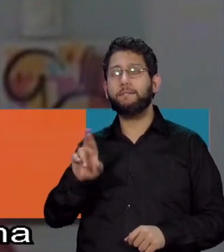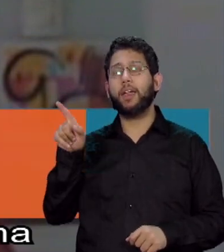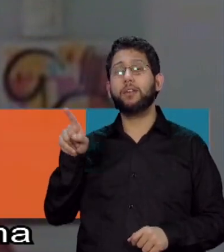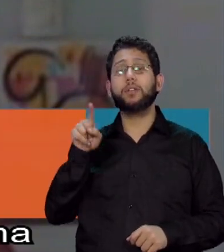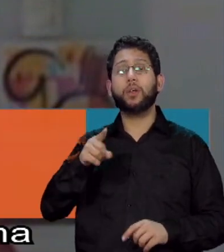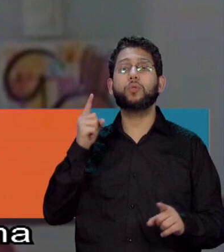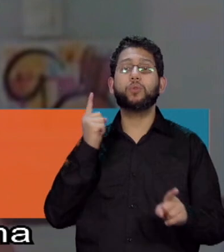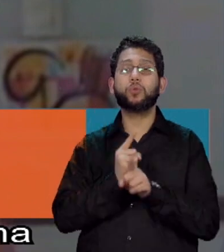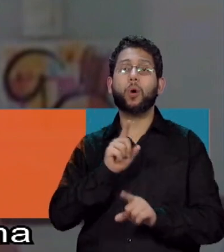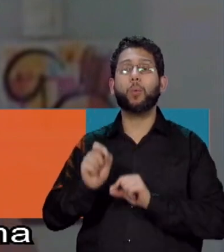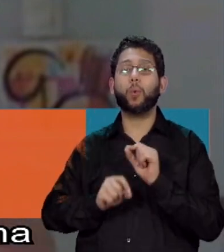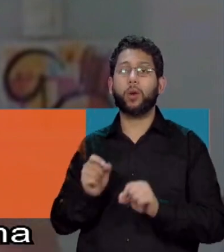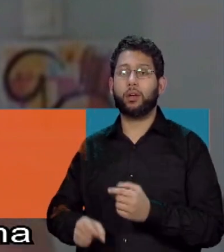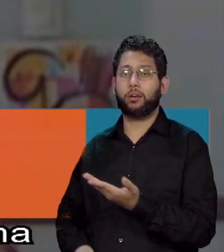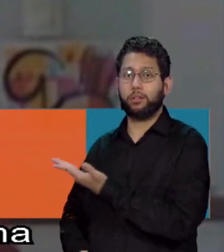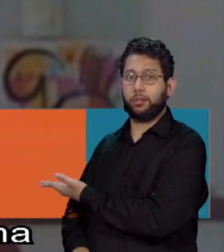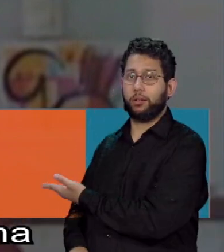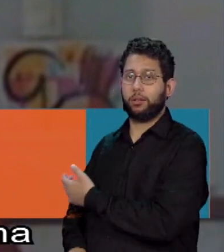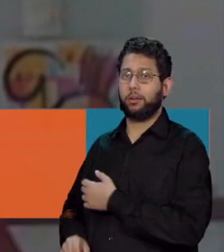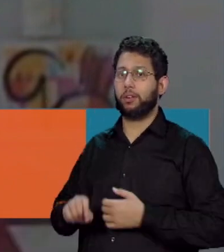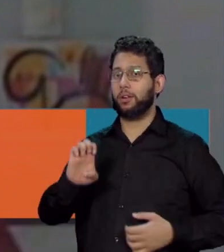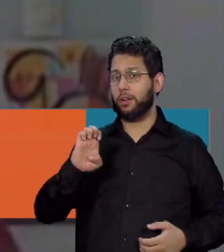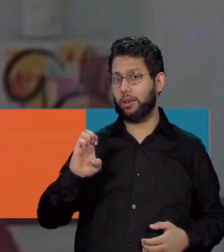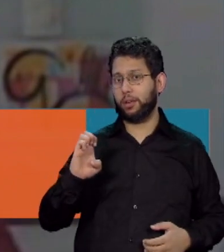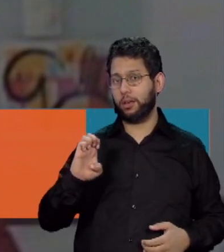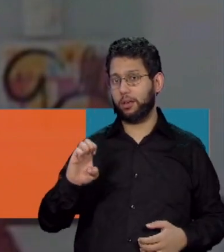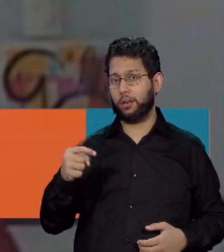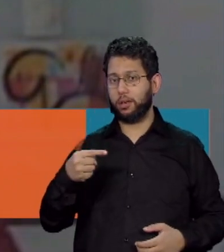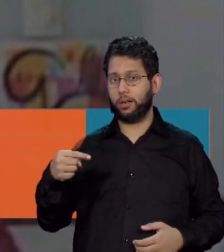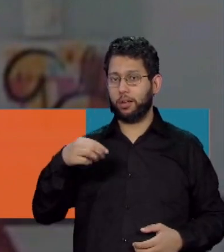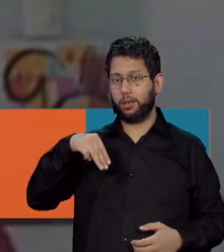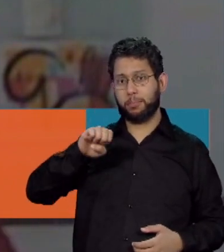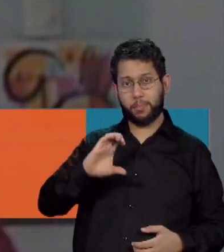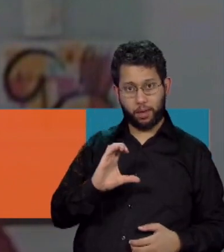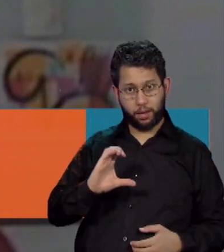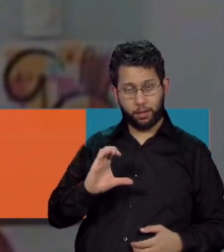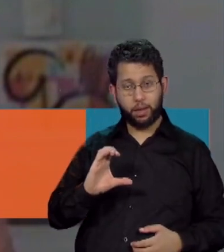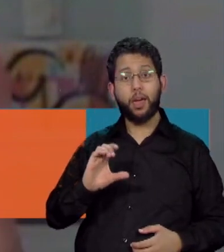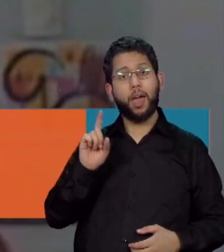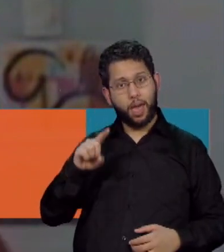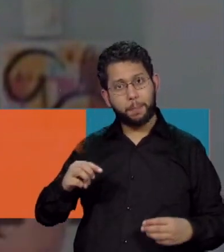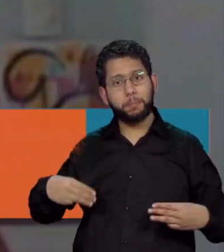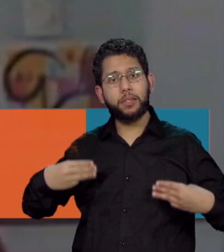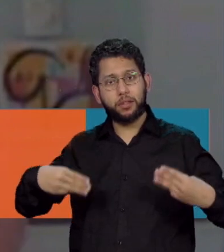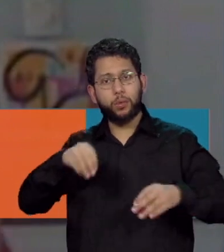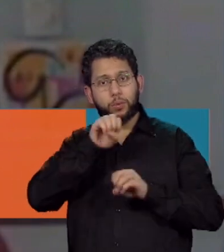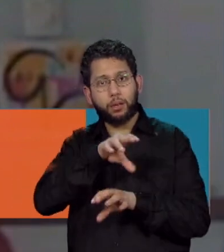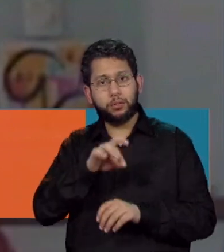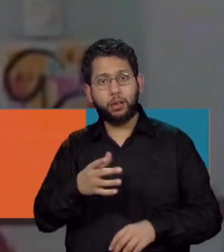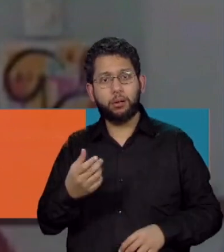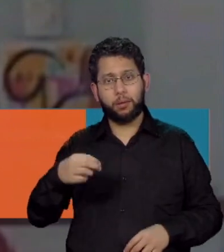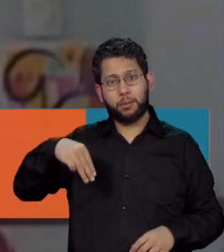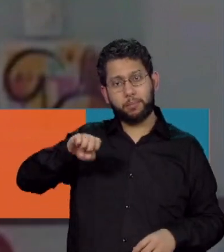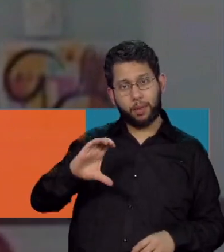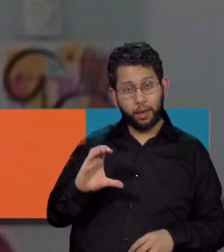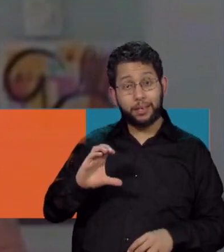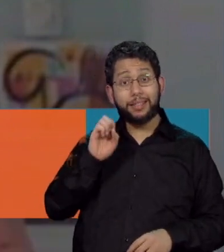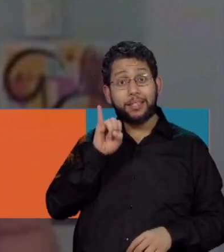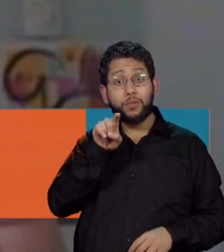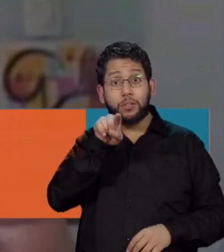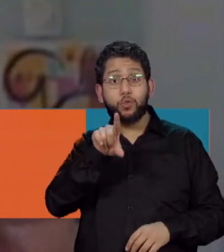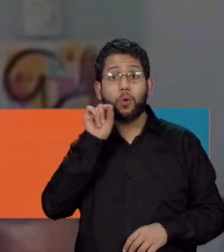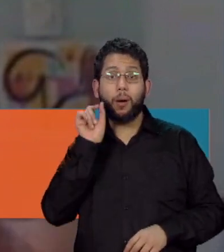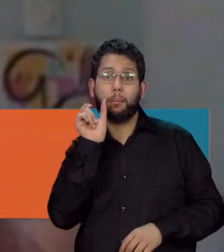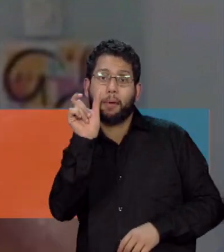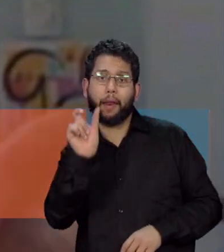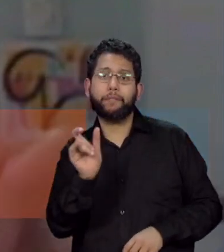localizar, né, dentro da plataforma do EMEC, que é uma plataforma do Ministério da Educação, em que se você procurar por palavras-chave, por